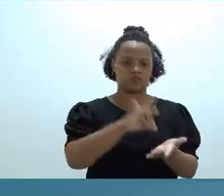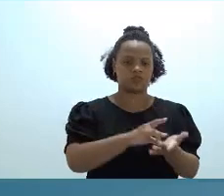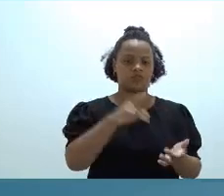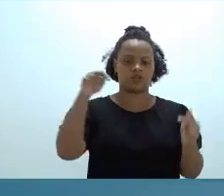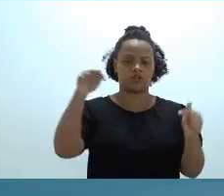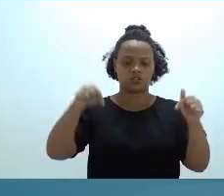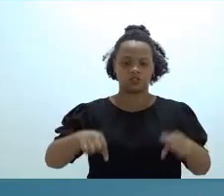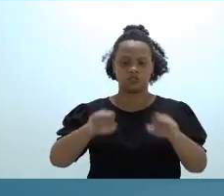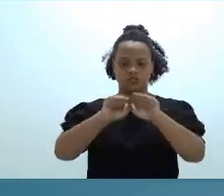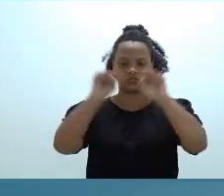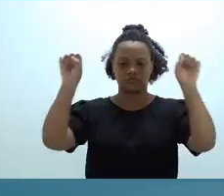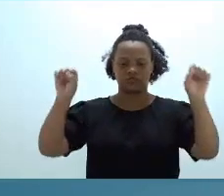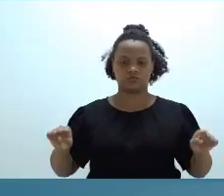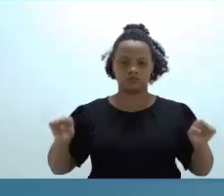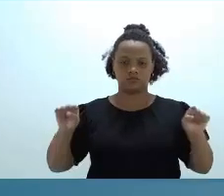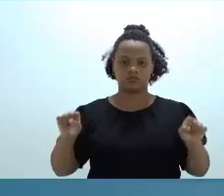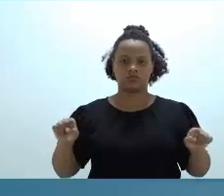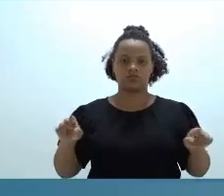número